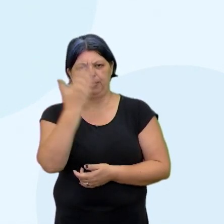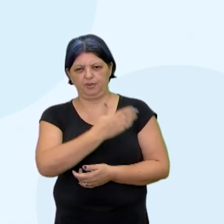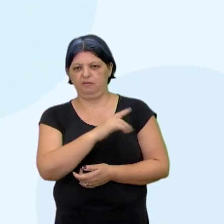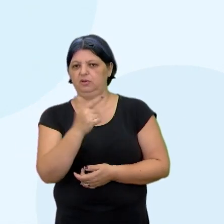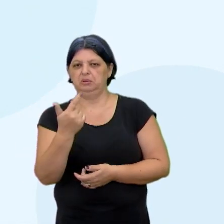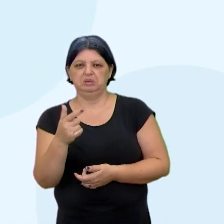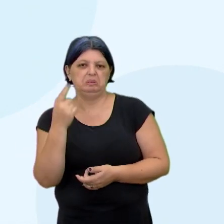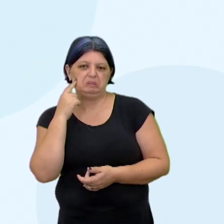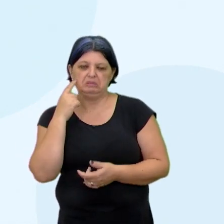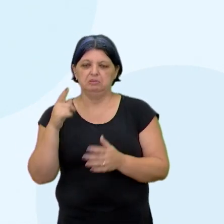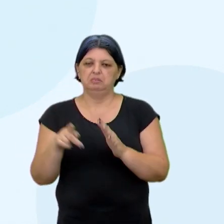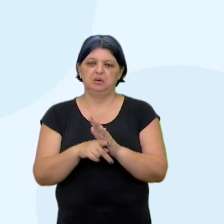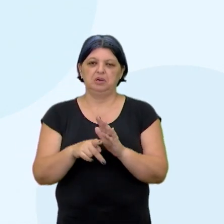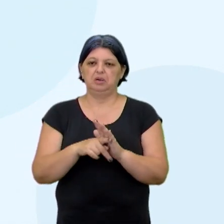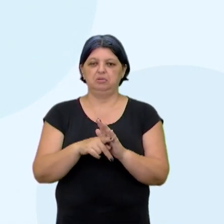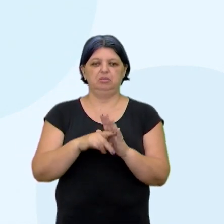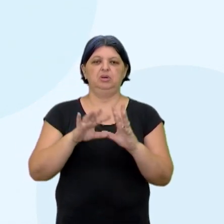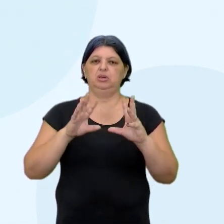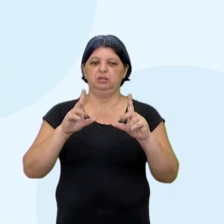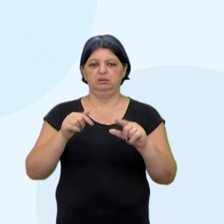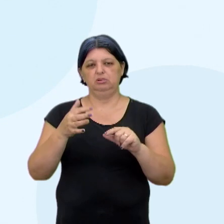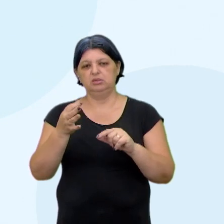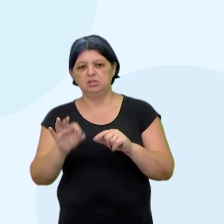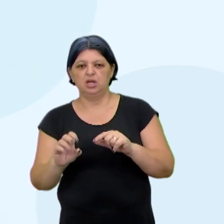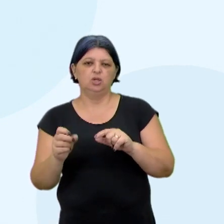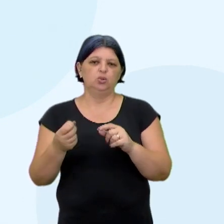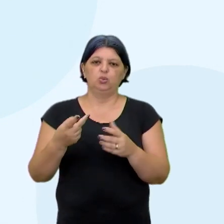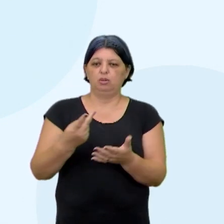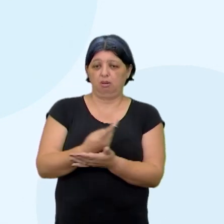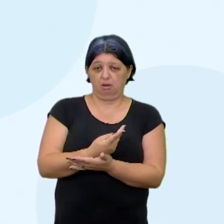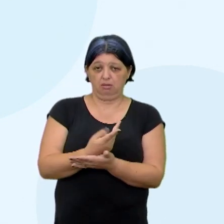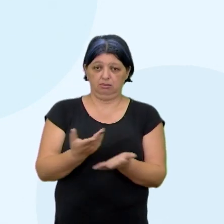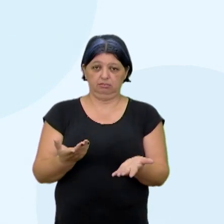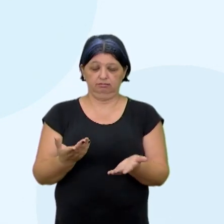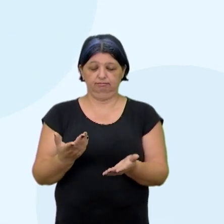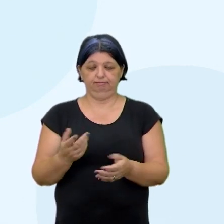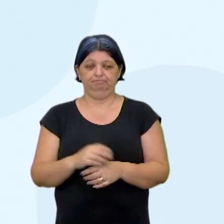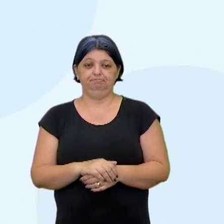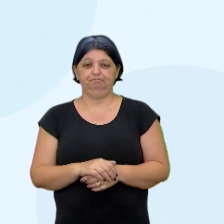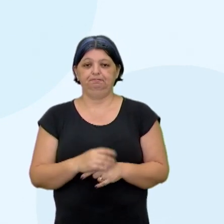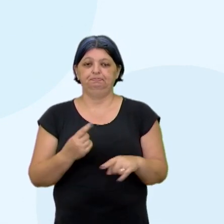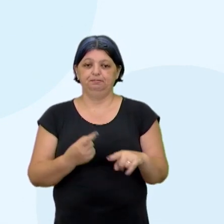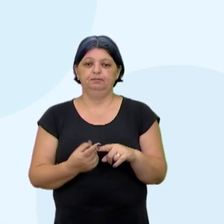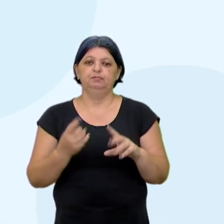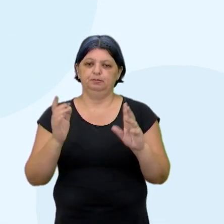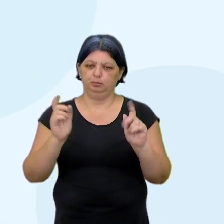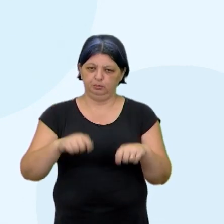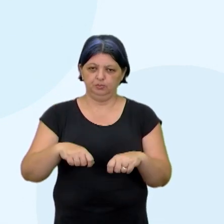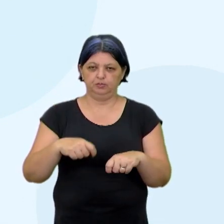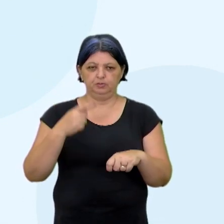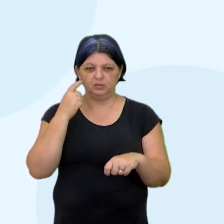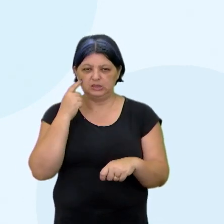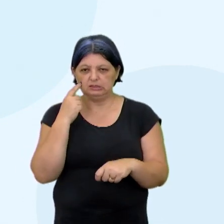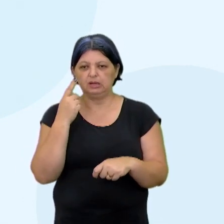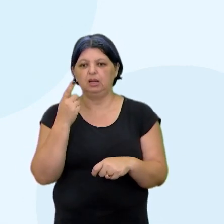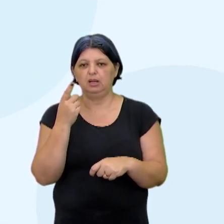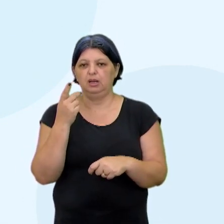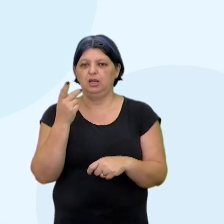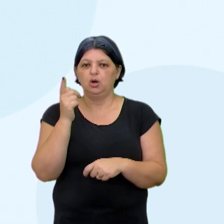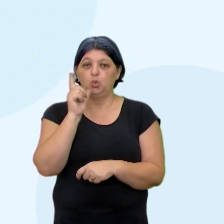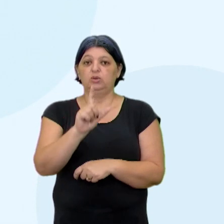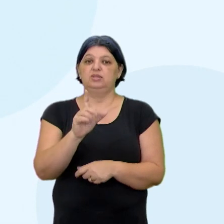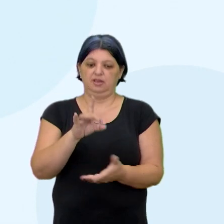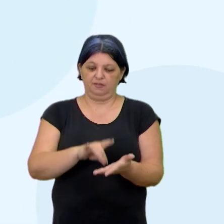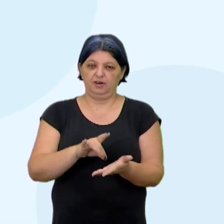mais imparcialidade completa, nem objetividade total, e muito menos que é possível chegar à verdade absoluta.